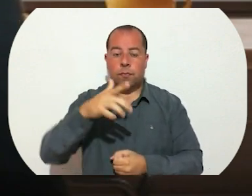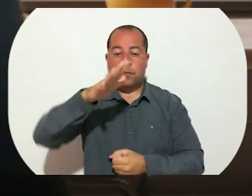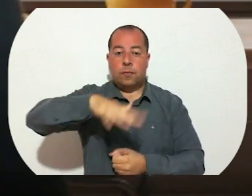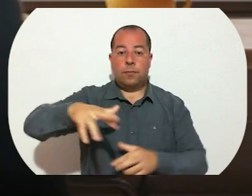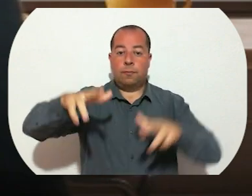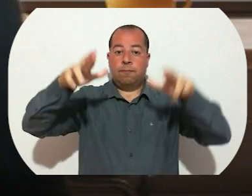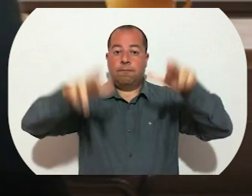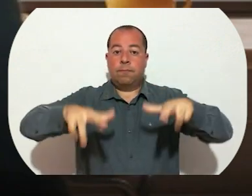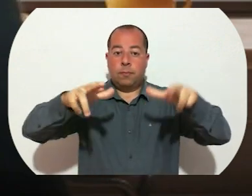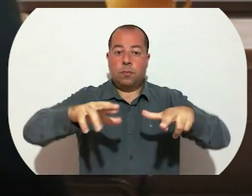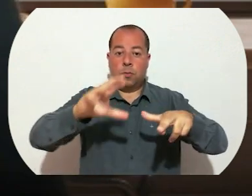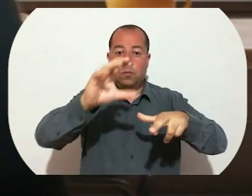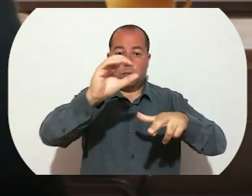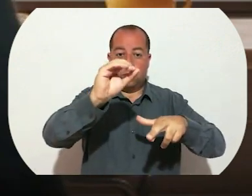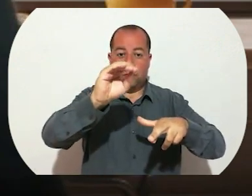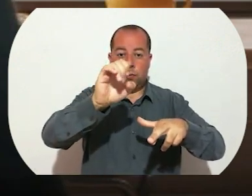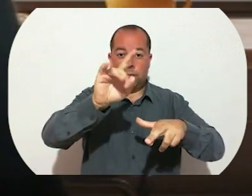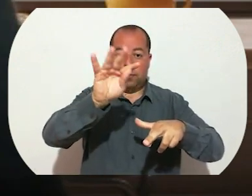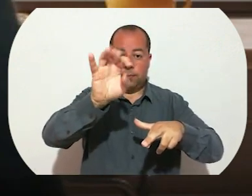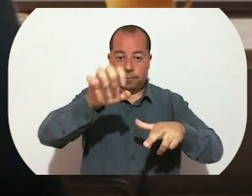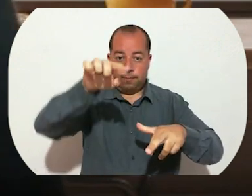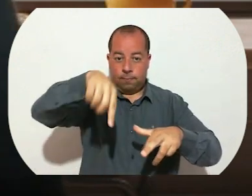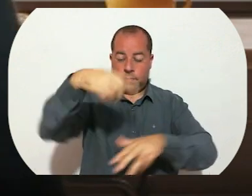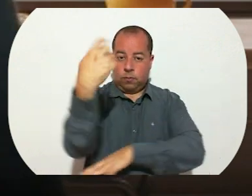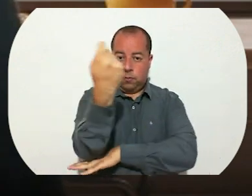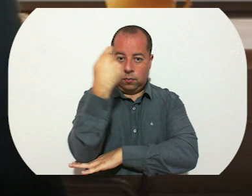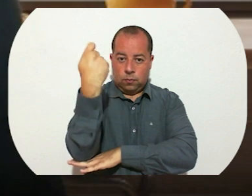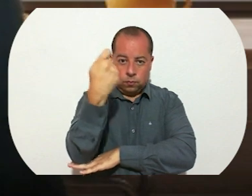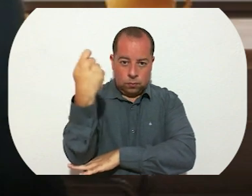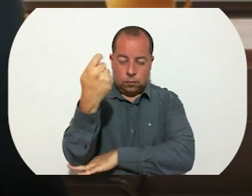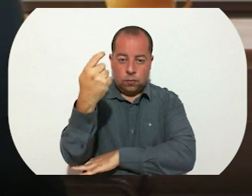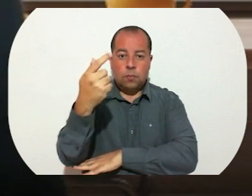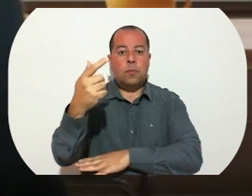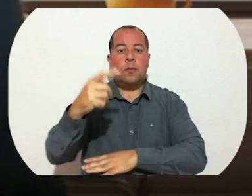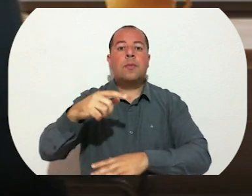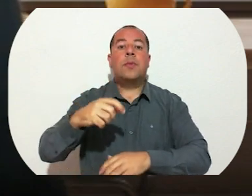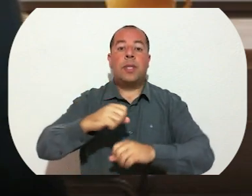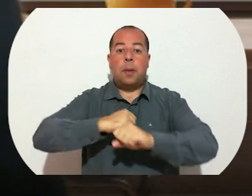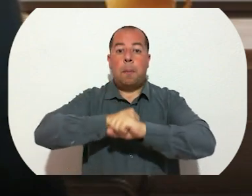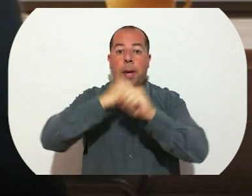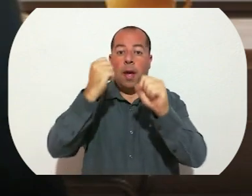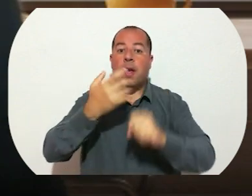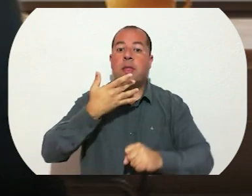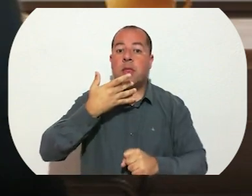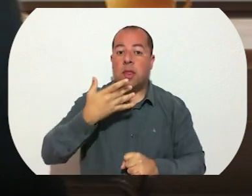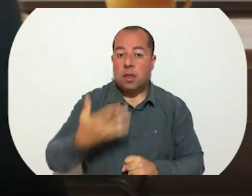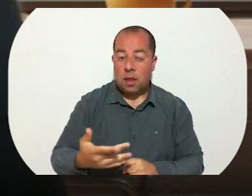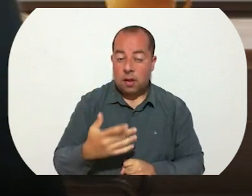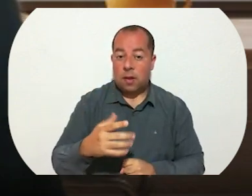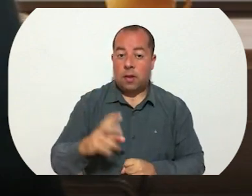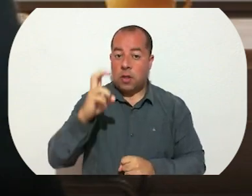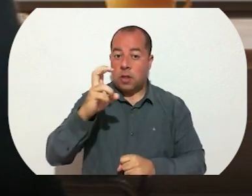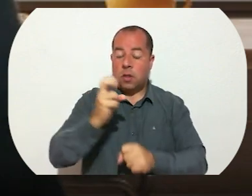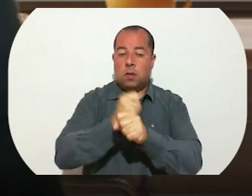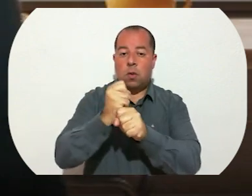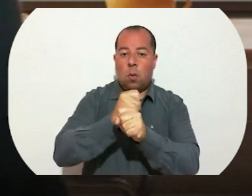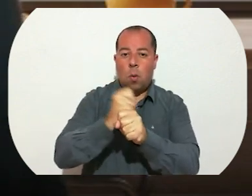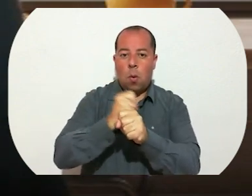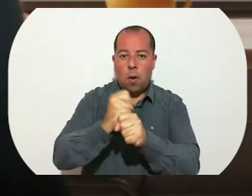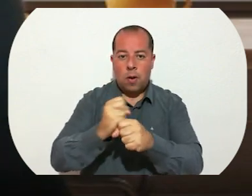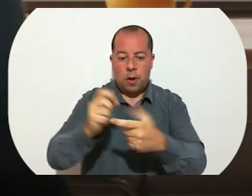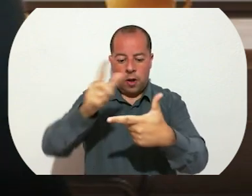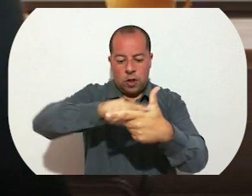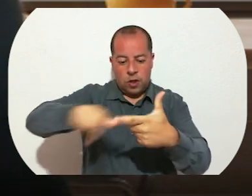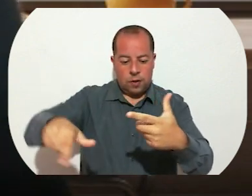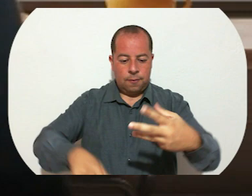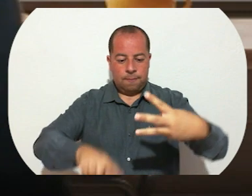está localizada na região oeste do Rio Grande do Sul. O curso é de turno integral, tem duração de 5 anos